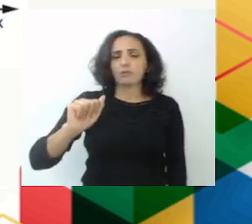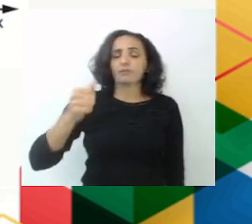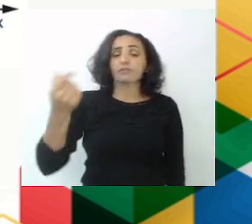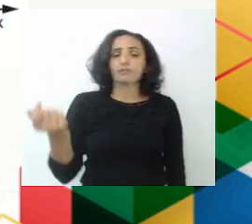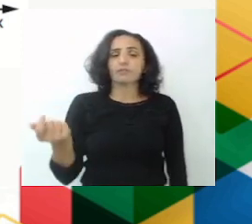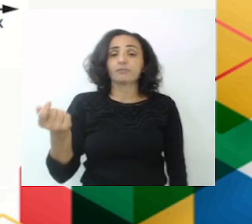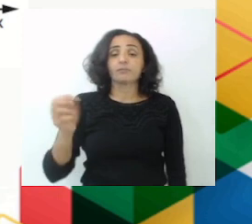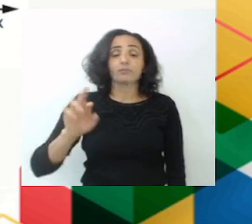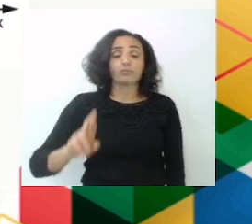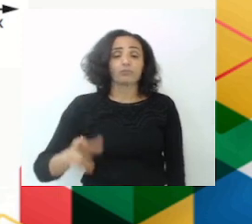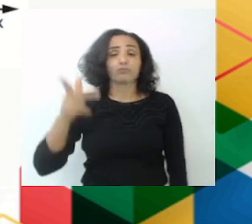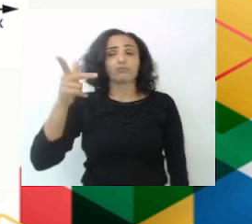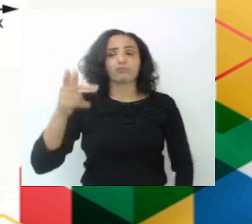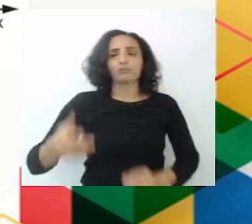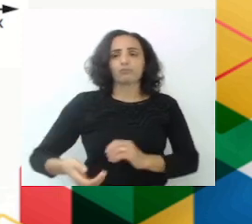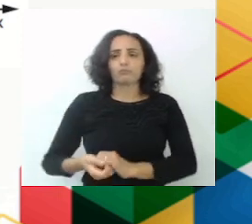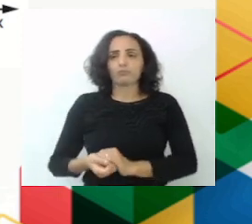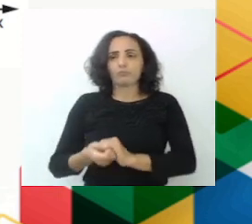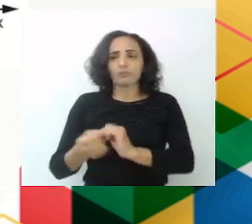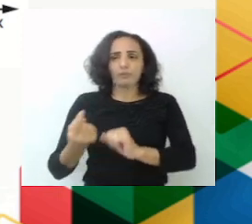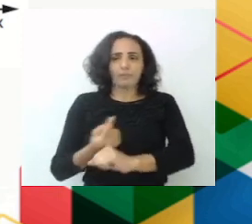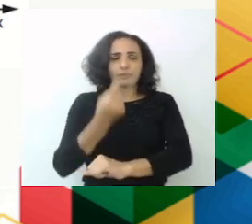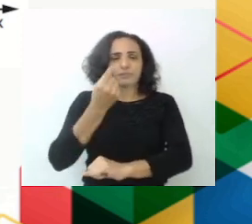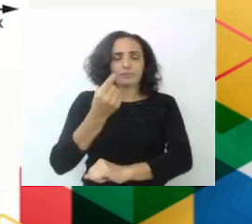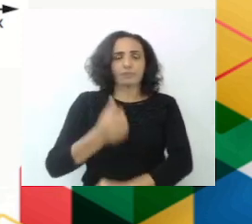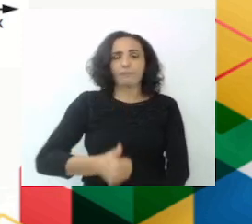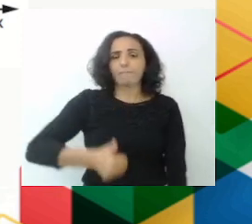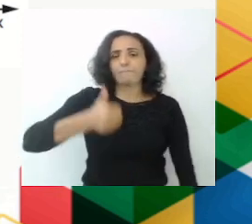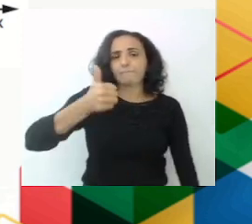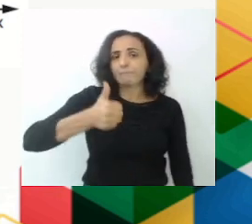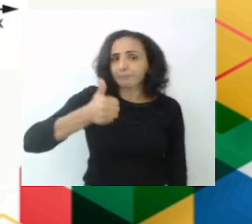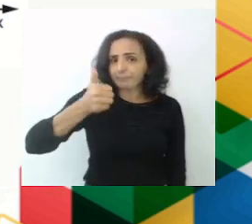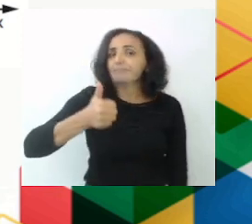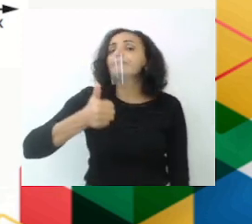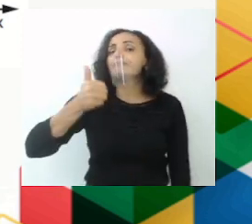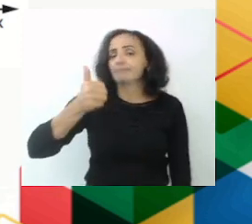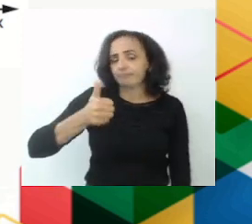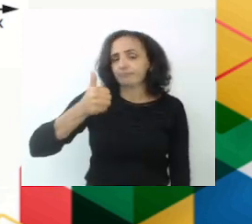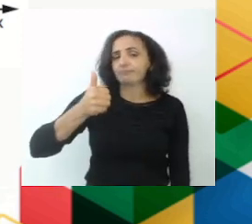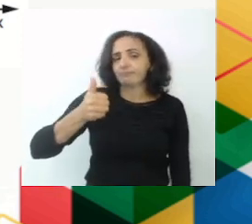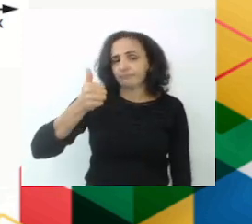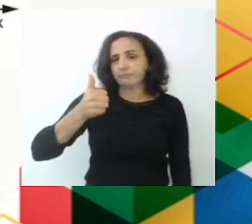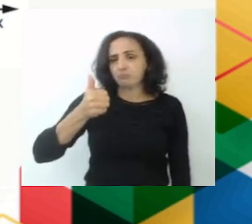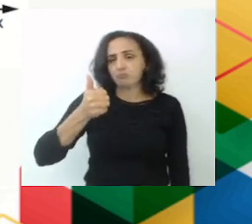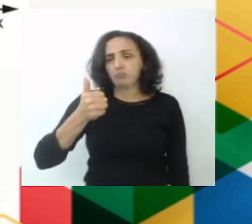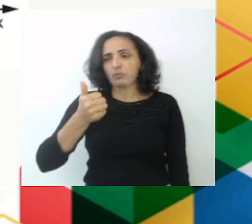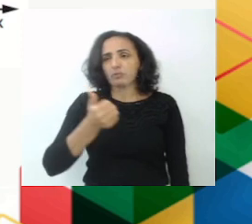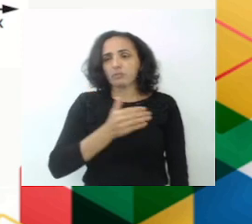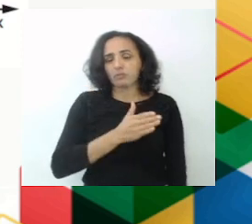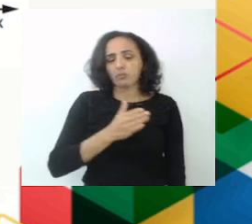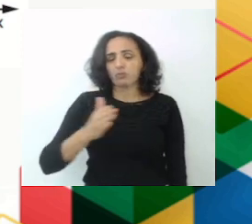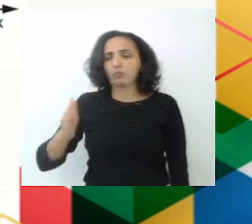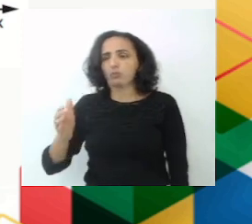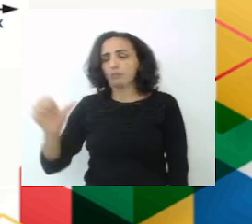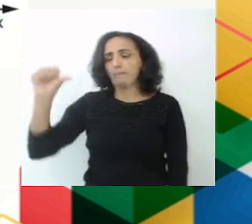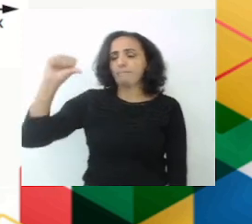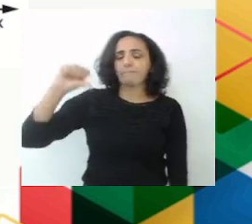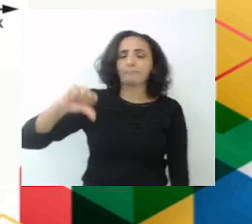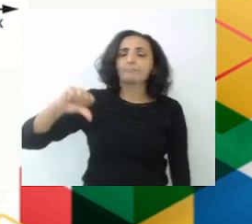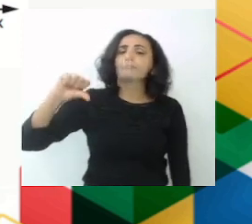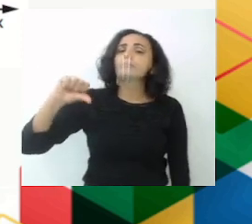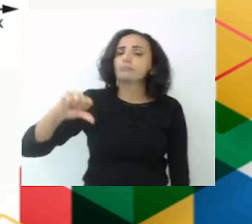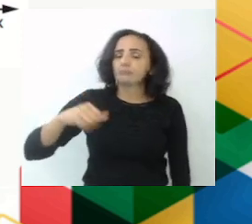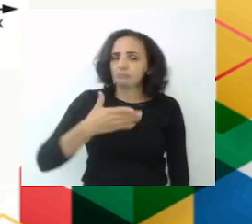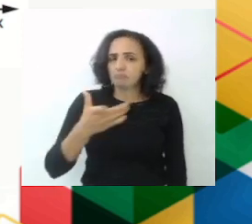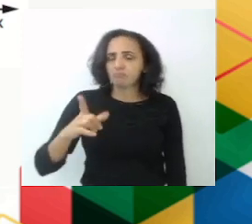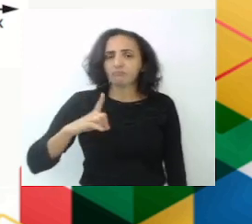negativo. Então, para cima, positivo, e para baixo, negativo.